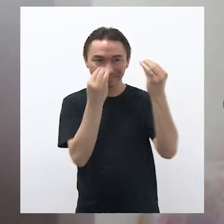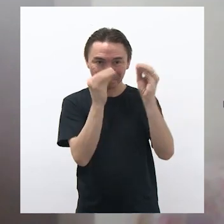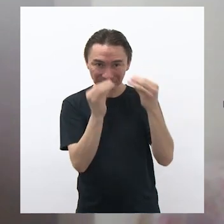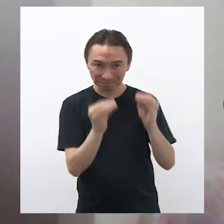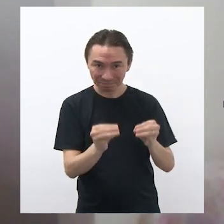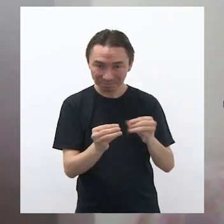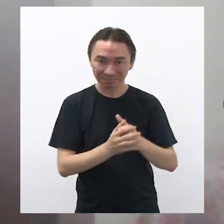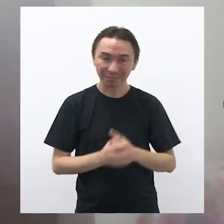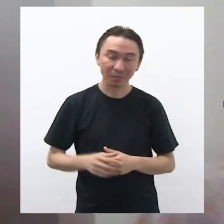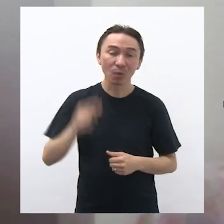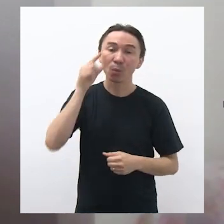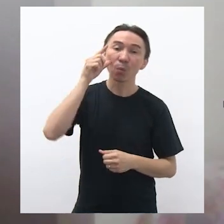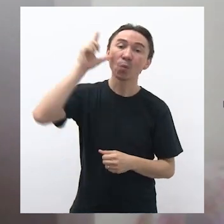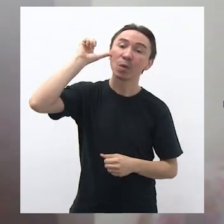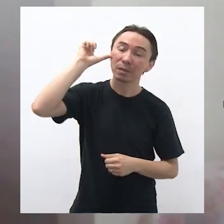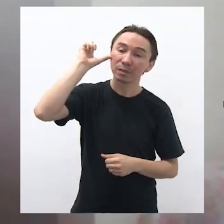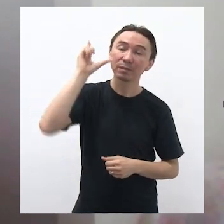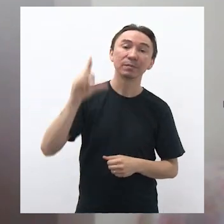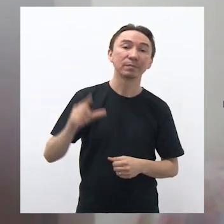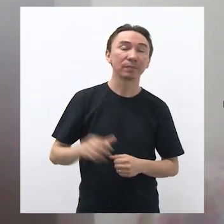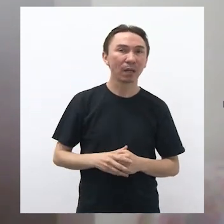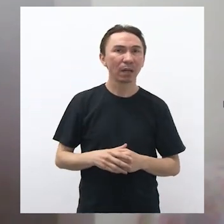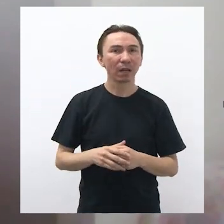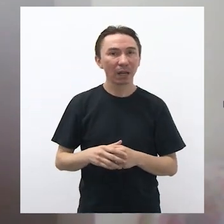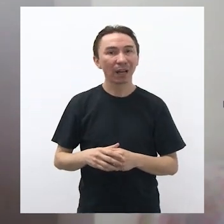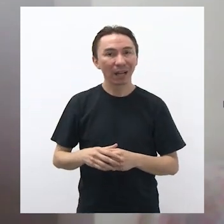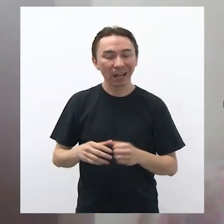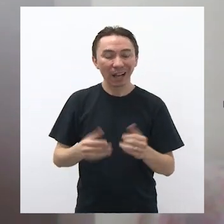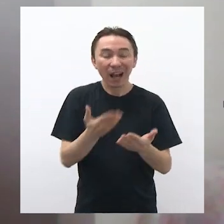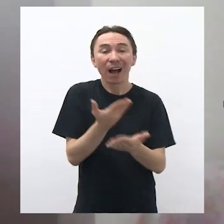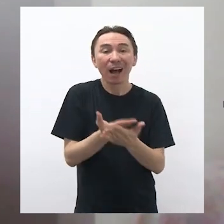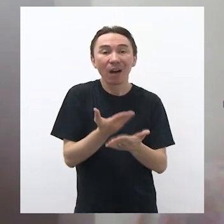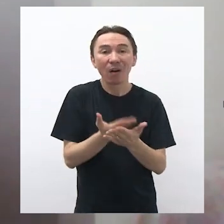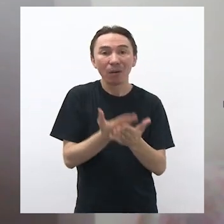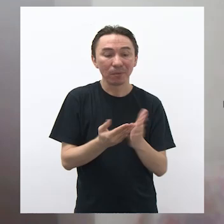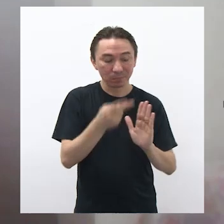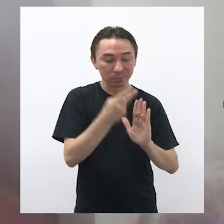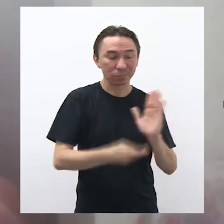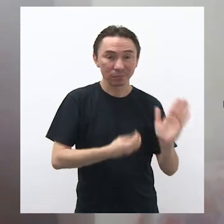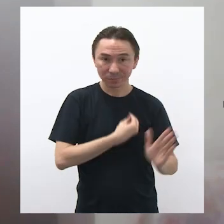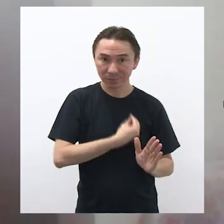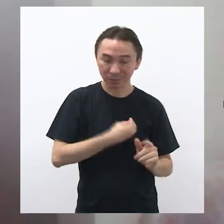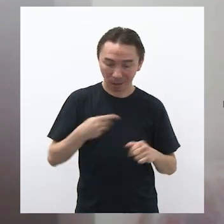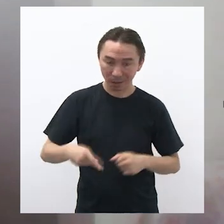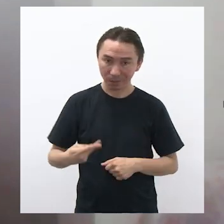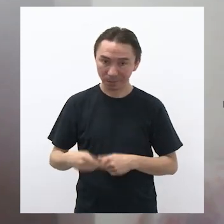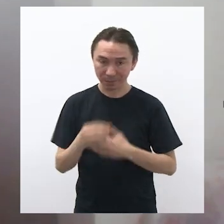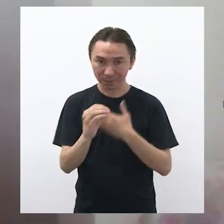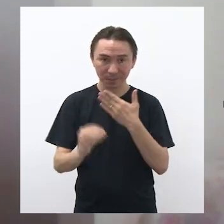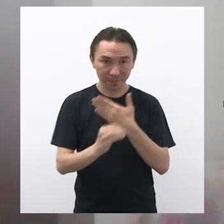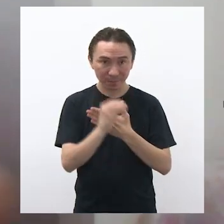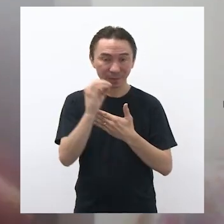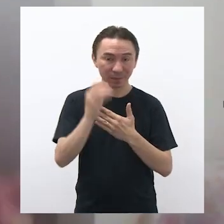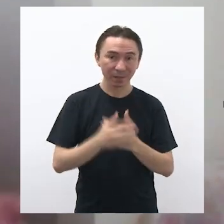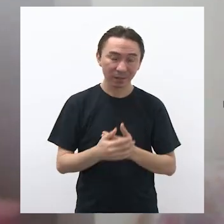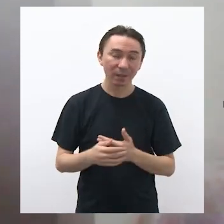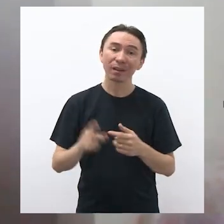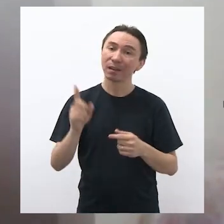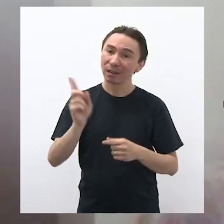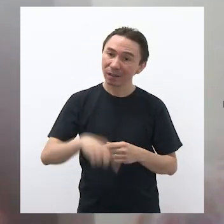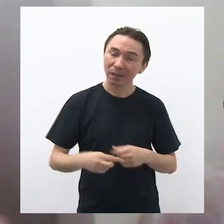tivemos algumas aulas, né, as aulas de projeto de vida pelo Centro de Mídias. Ela trouxe exatamente essa